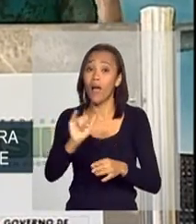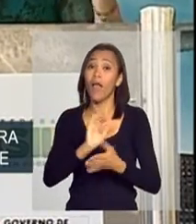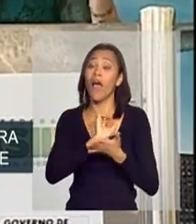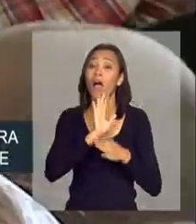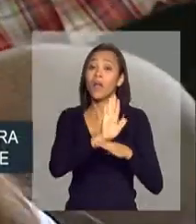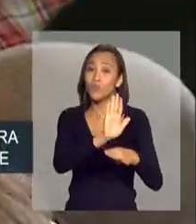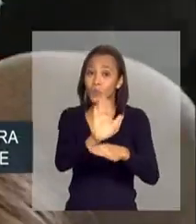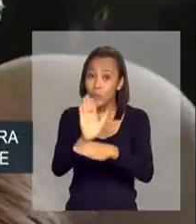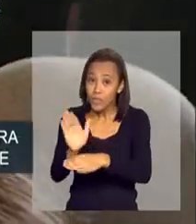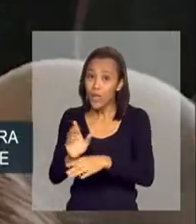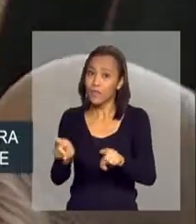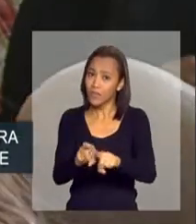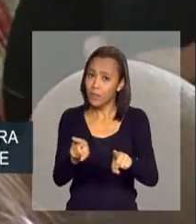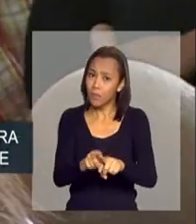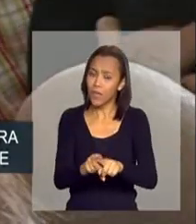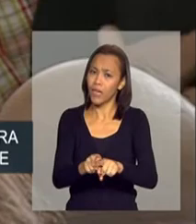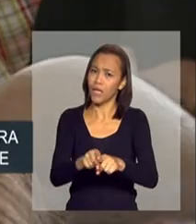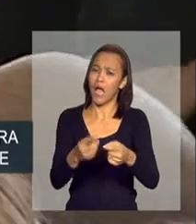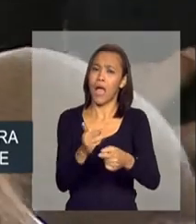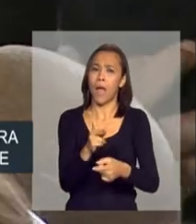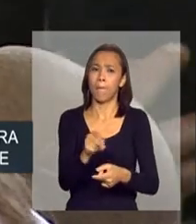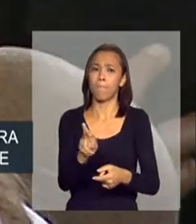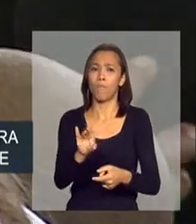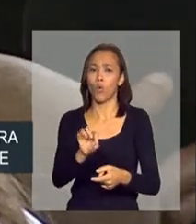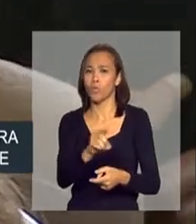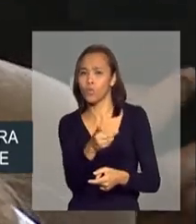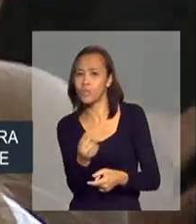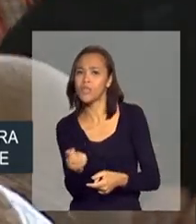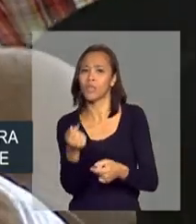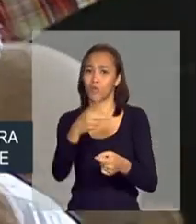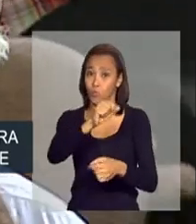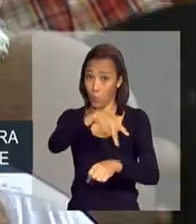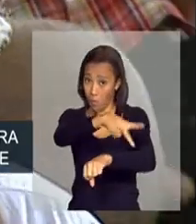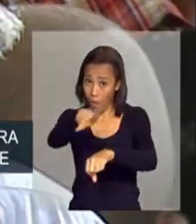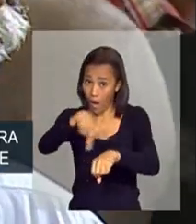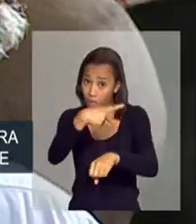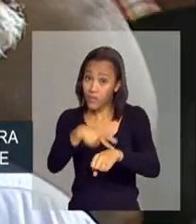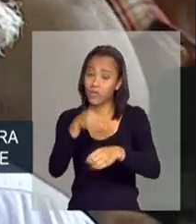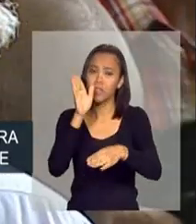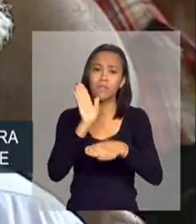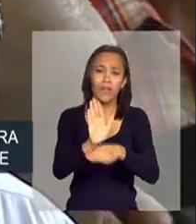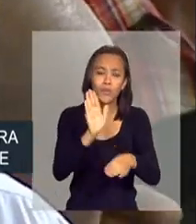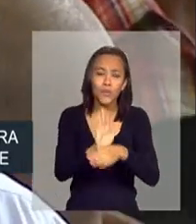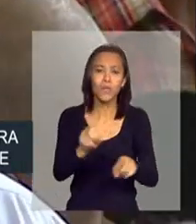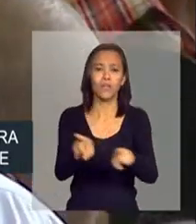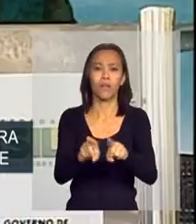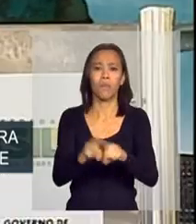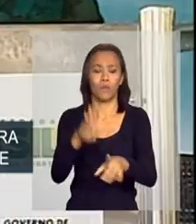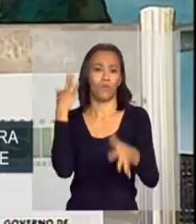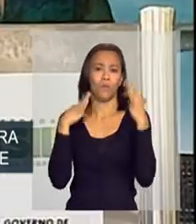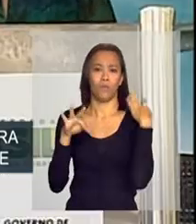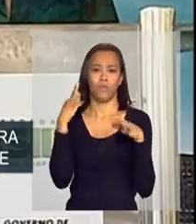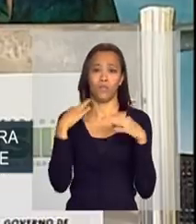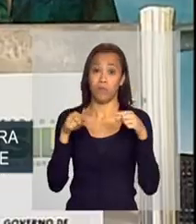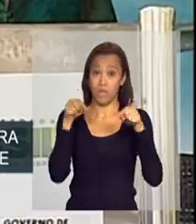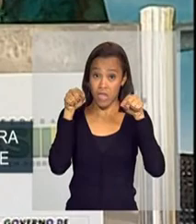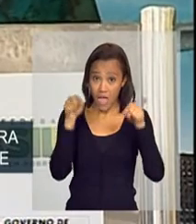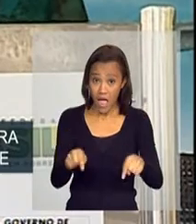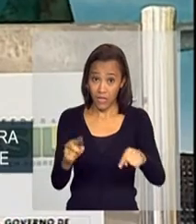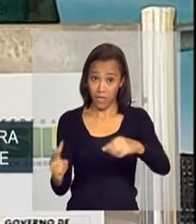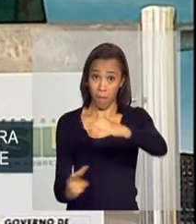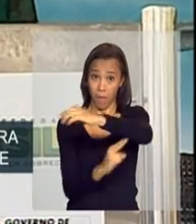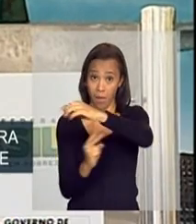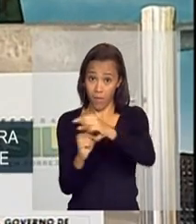a integração produtiva do país. Essa ponte vai viabilizar o turismo e essa ponte nos liga,